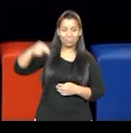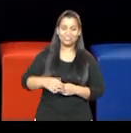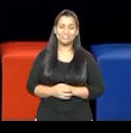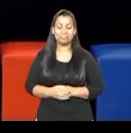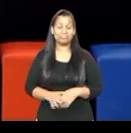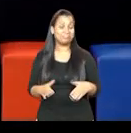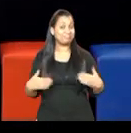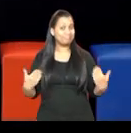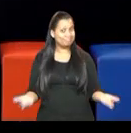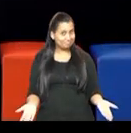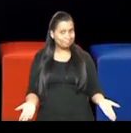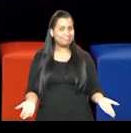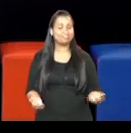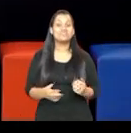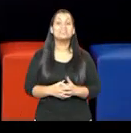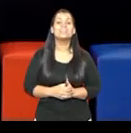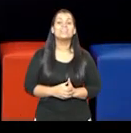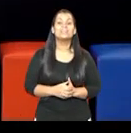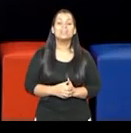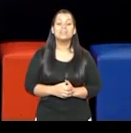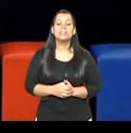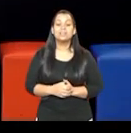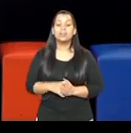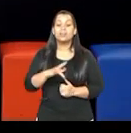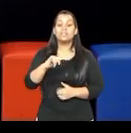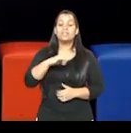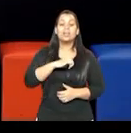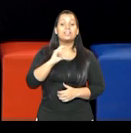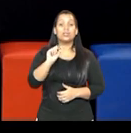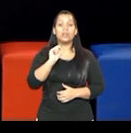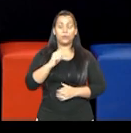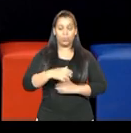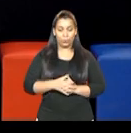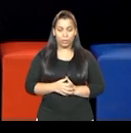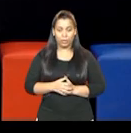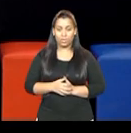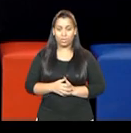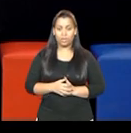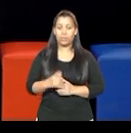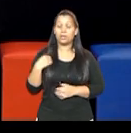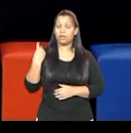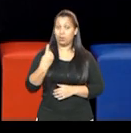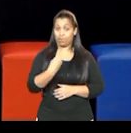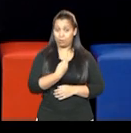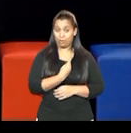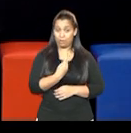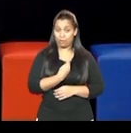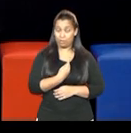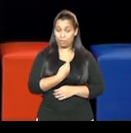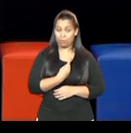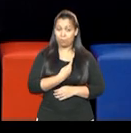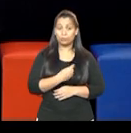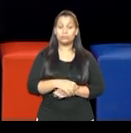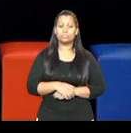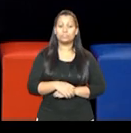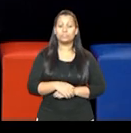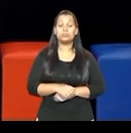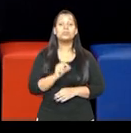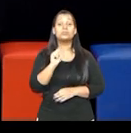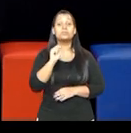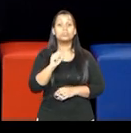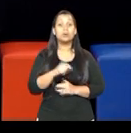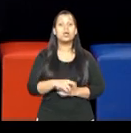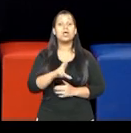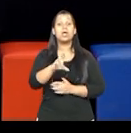Bom, pessoal, com isso, nós teremos na nossa direção de casa uma rosa dos